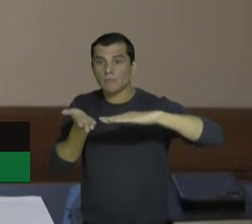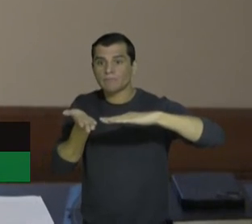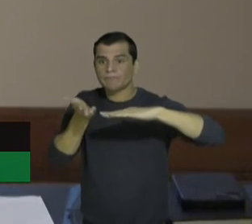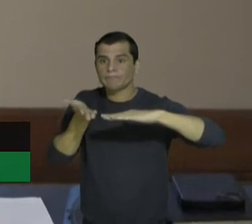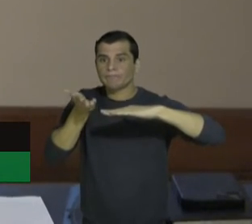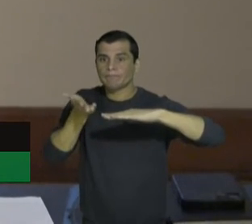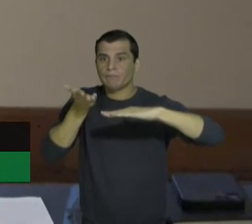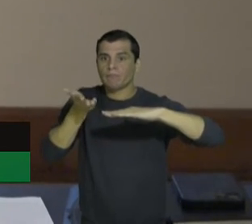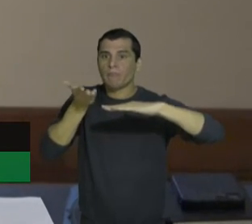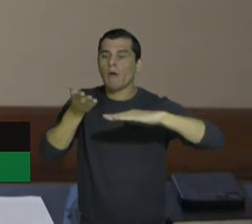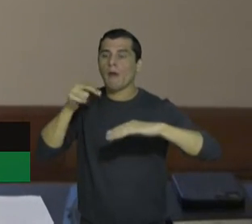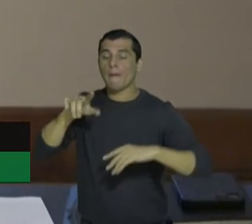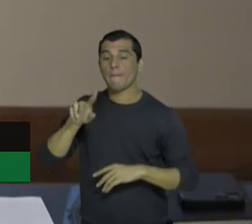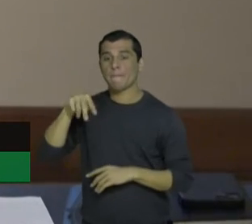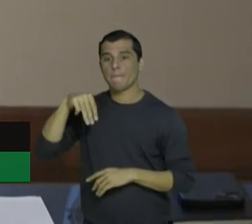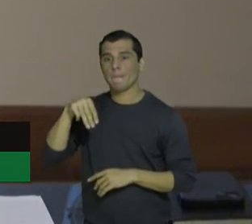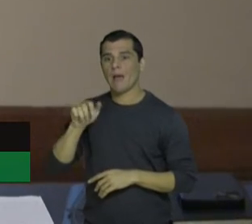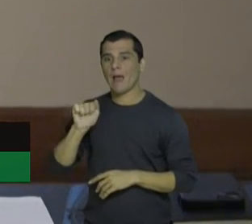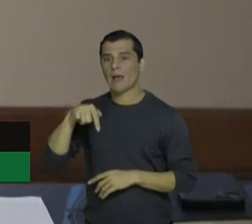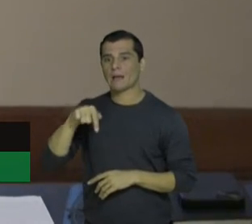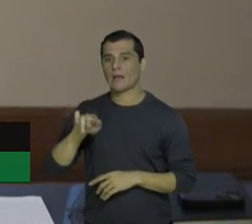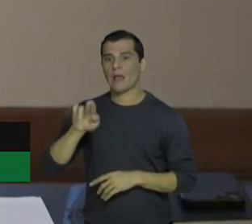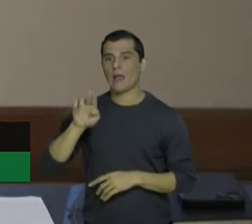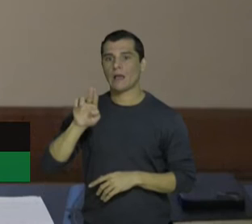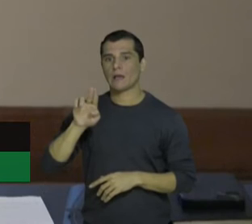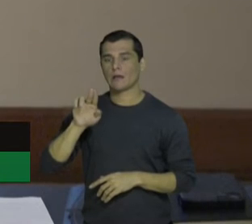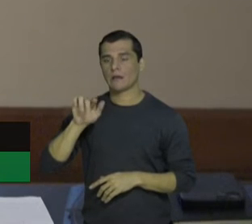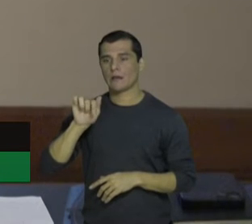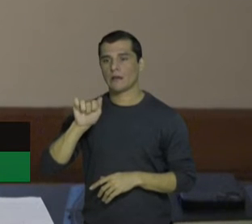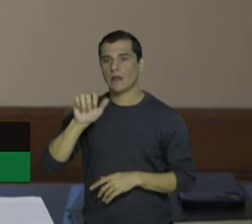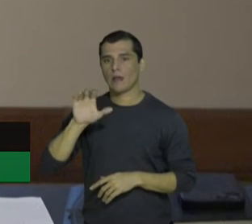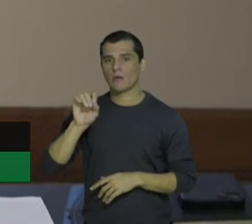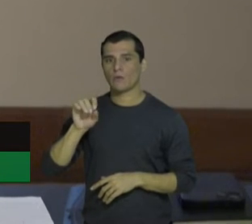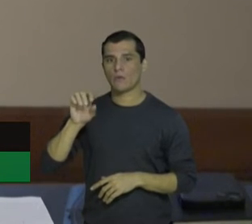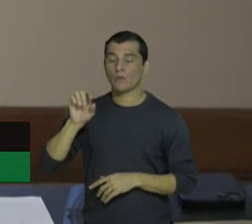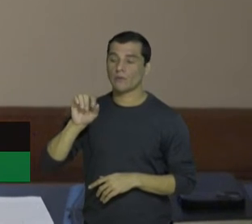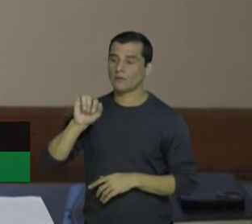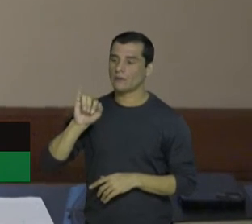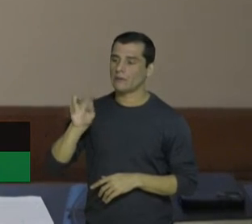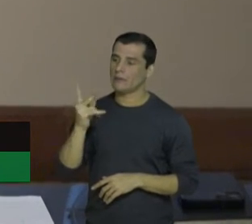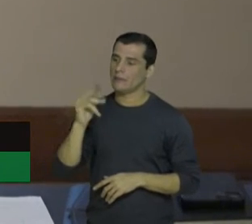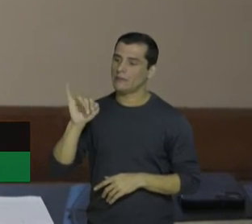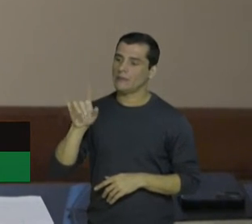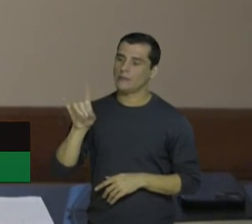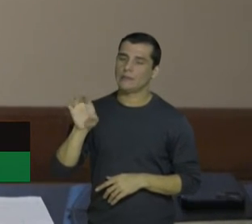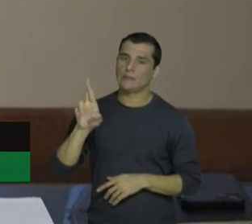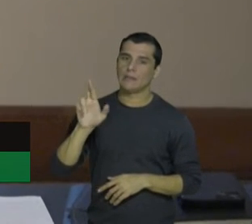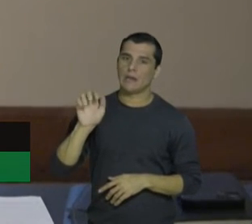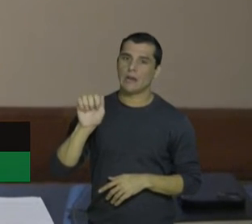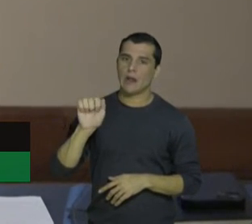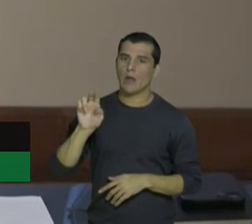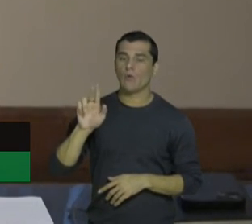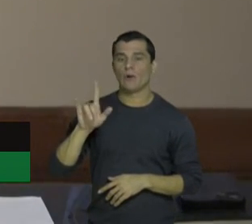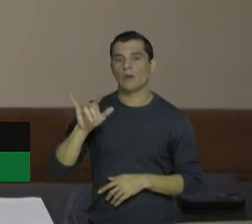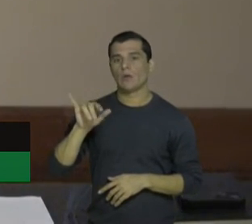600 itens nesses portfólios de de produtos Hidráulicos de de de cilindros Hidráulicos principalmente também para para